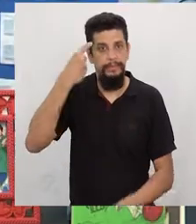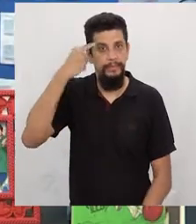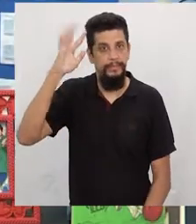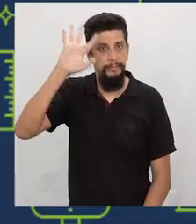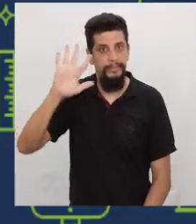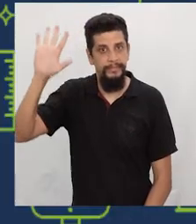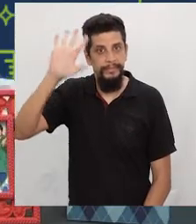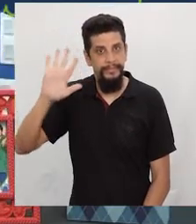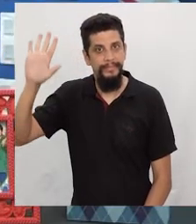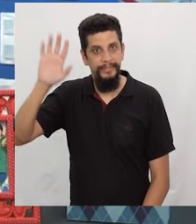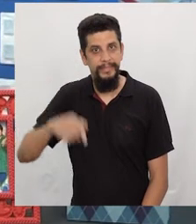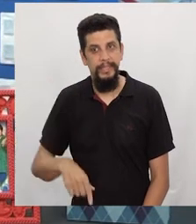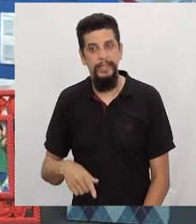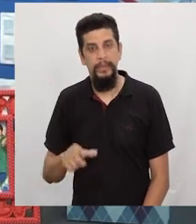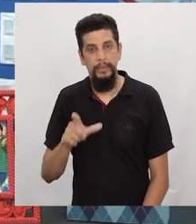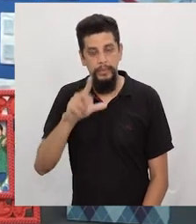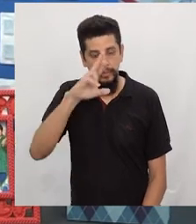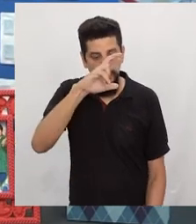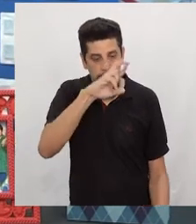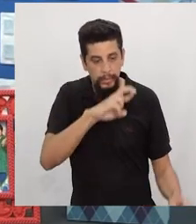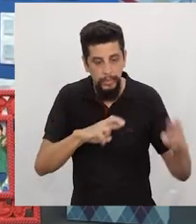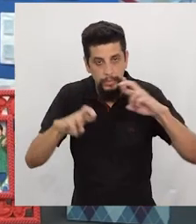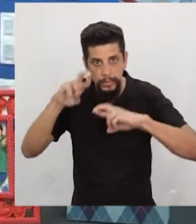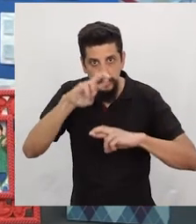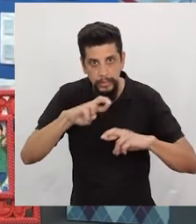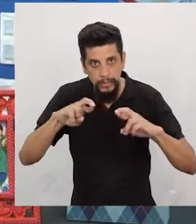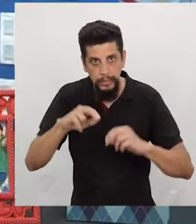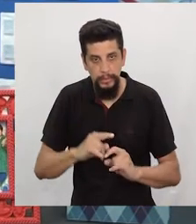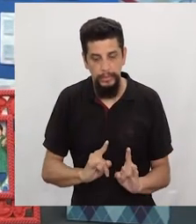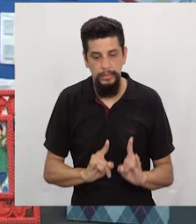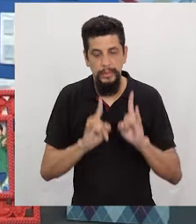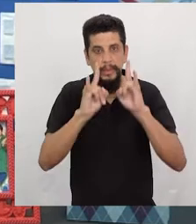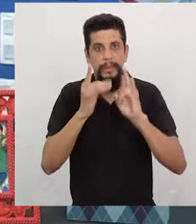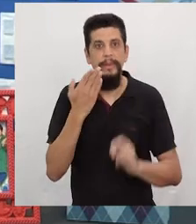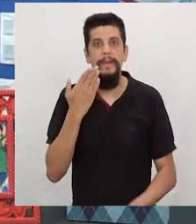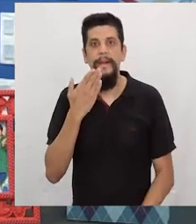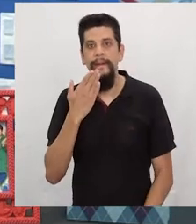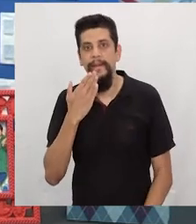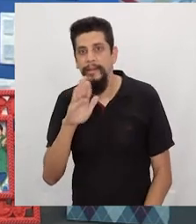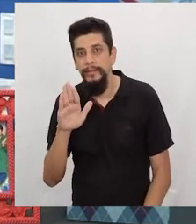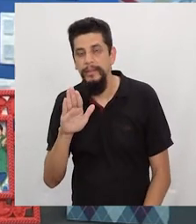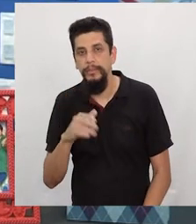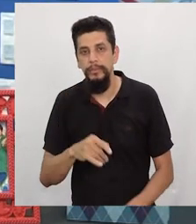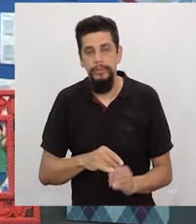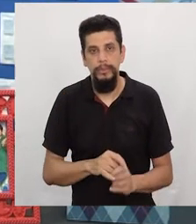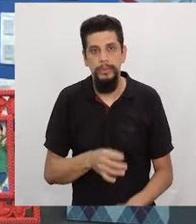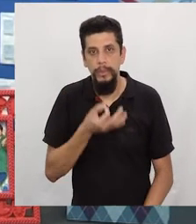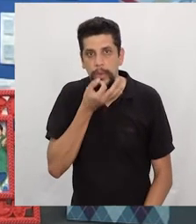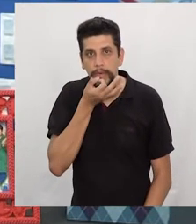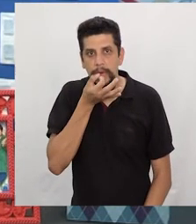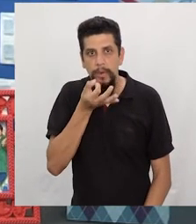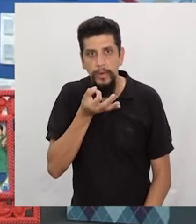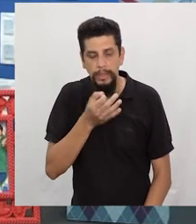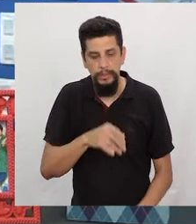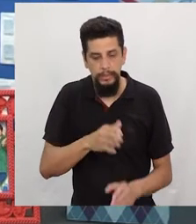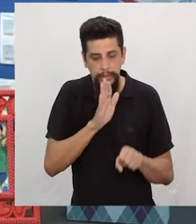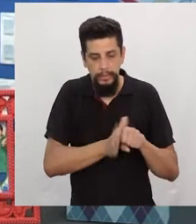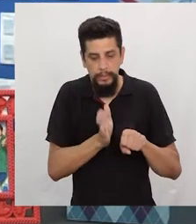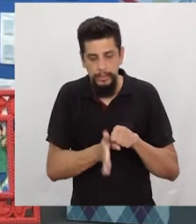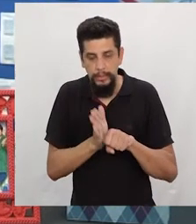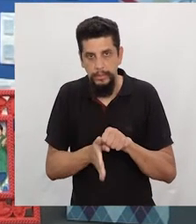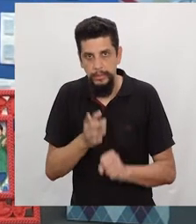imaginação. Os detetives do Prédio Azul em O Terror dos Tomates, parte